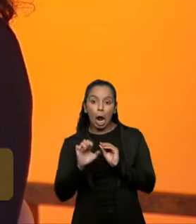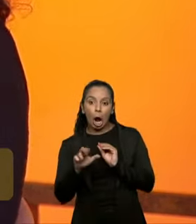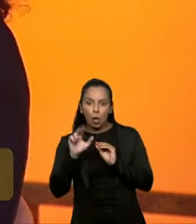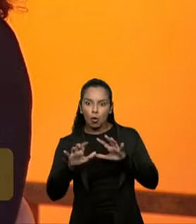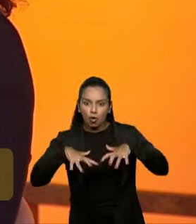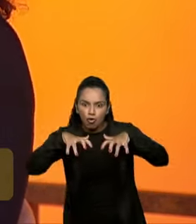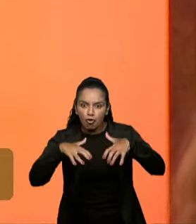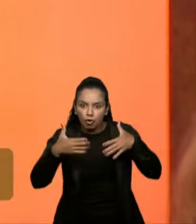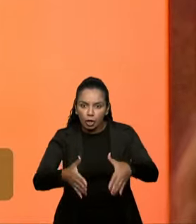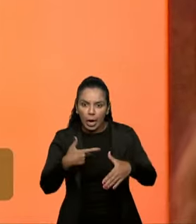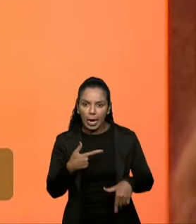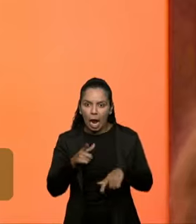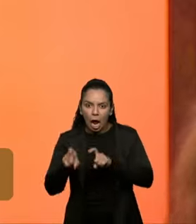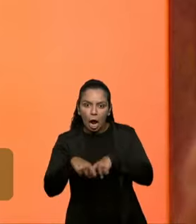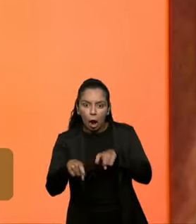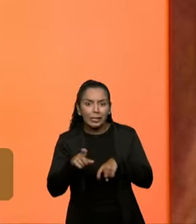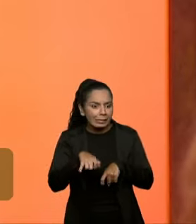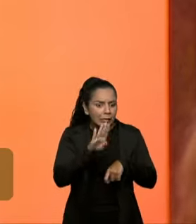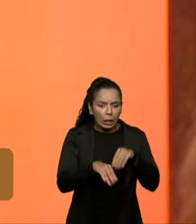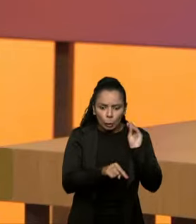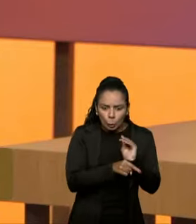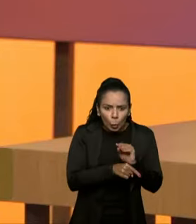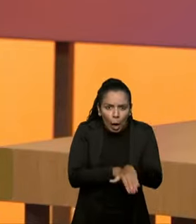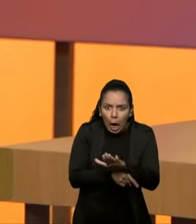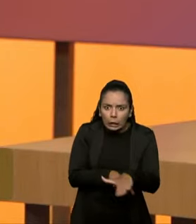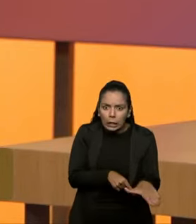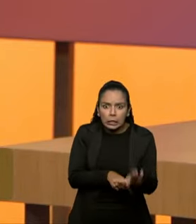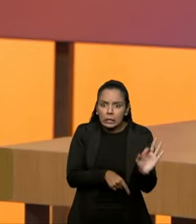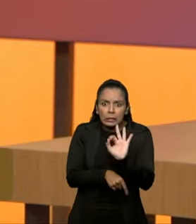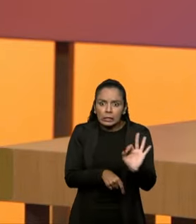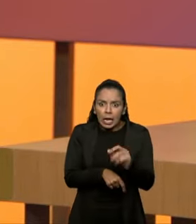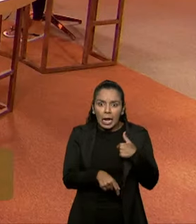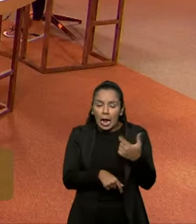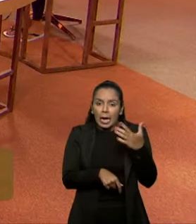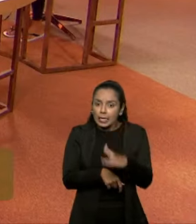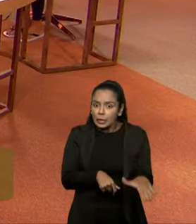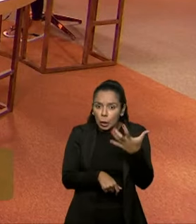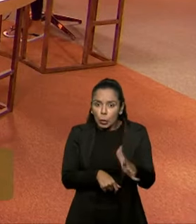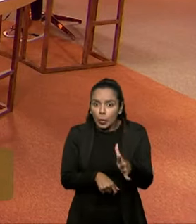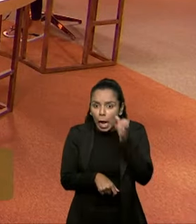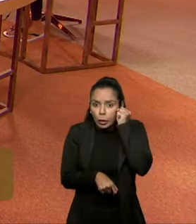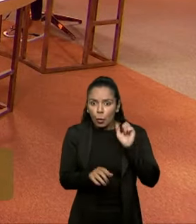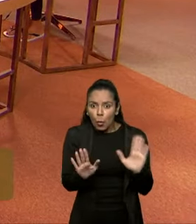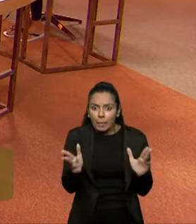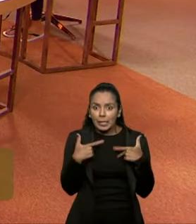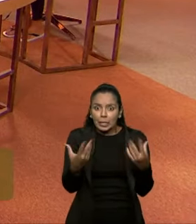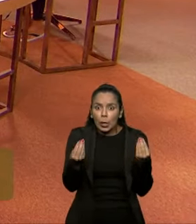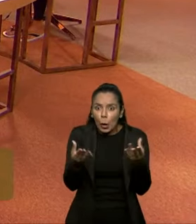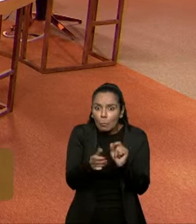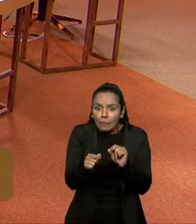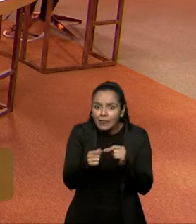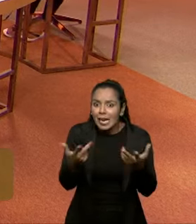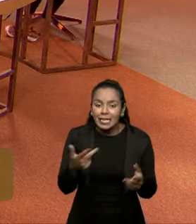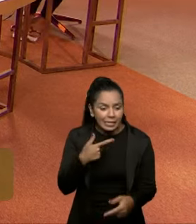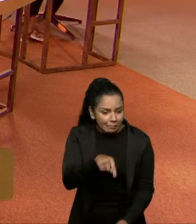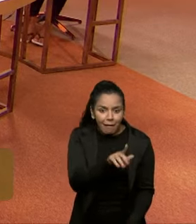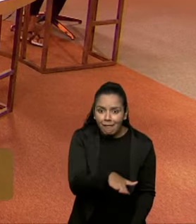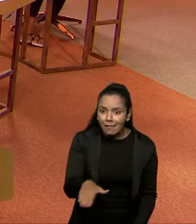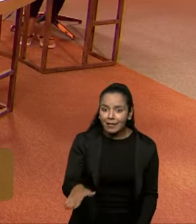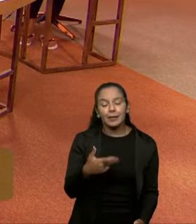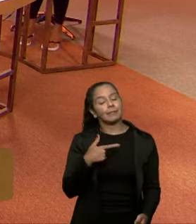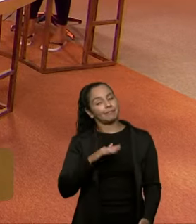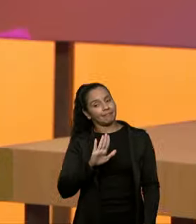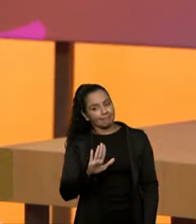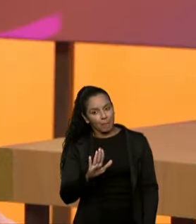trabalhar. Quem tá cuidando dessa criança? Ninguém, você tá sozinha. A criança não quer nanar. Essa criança hoje, ela faz terapia. Essa criança... Mas,